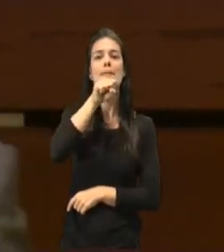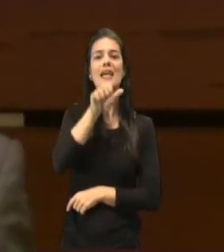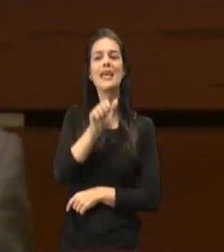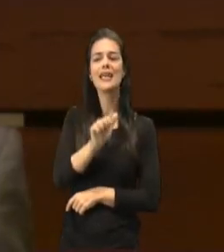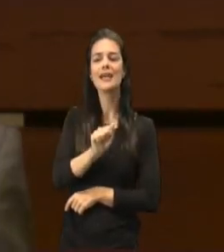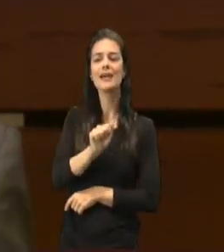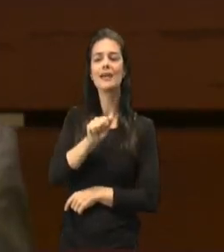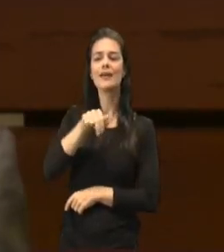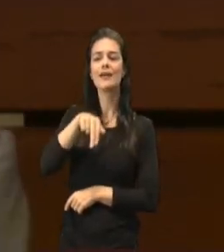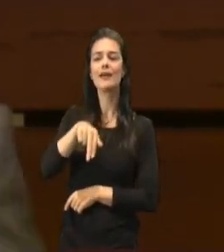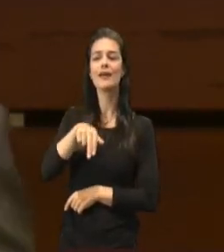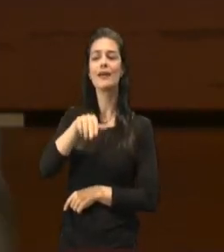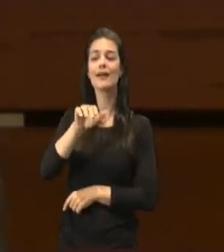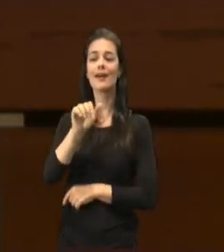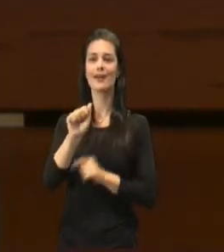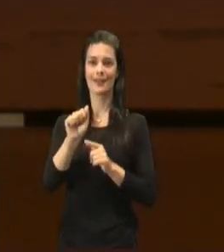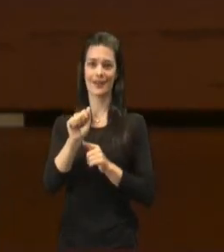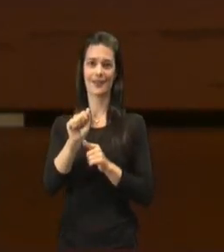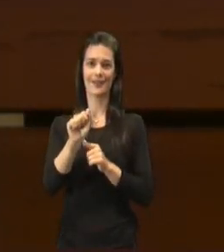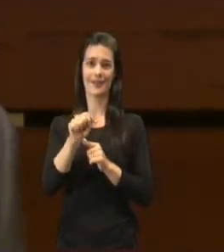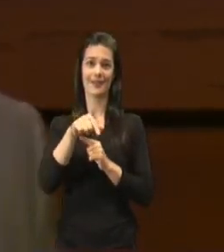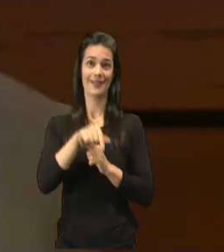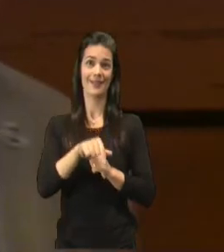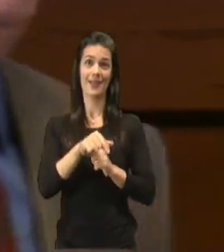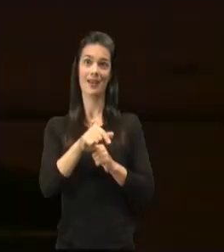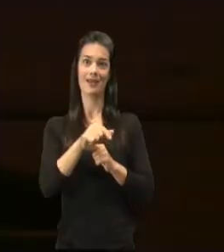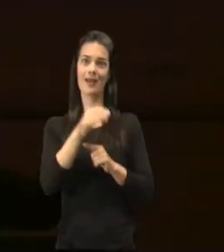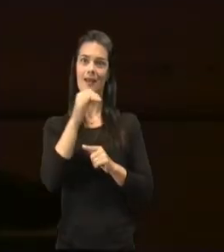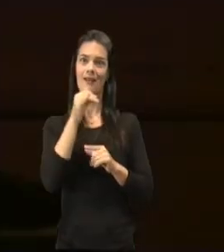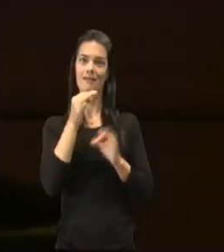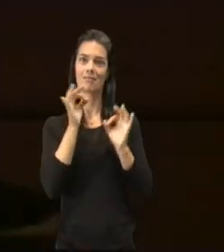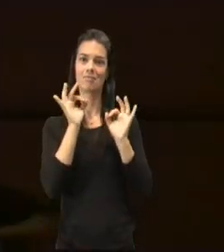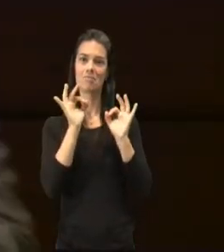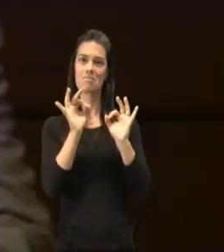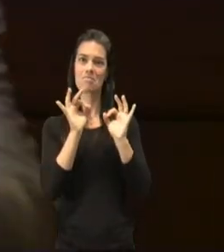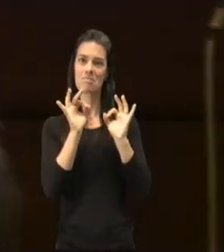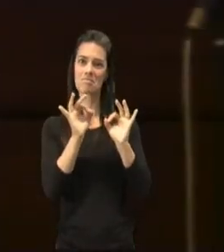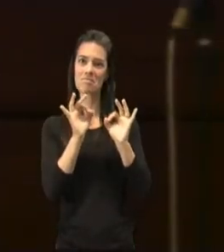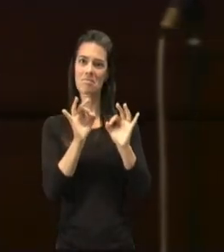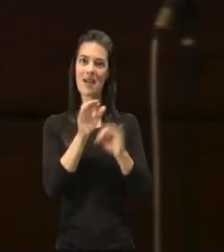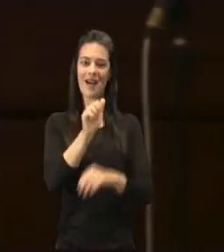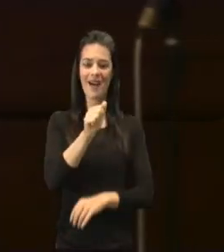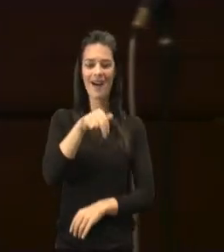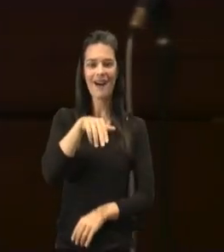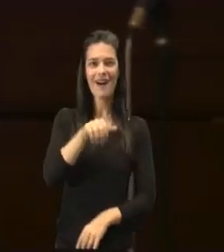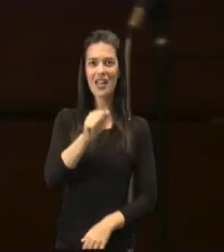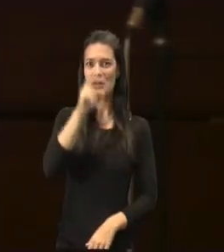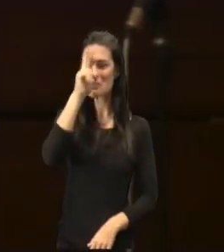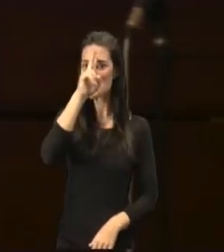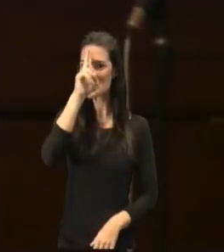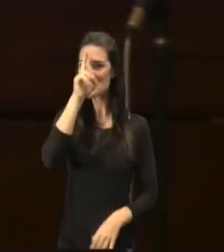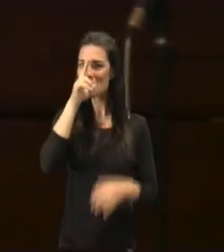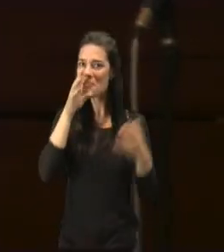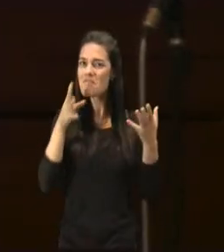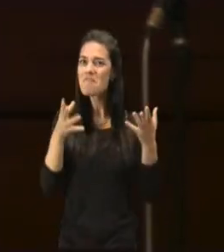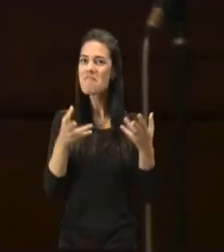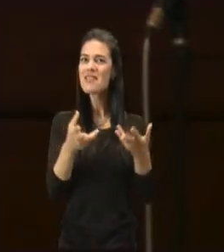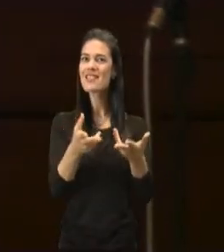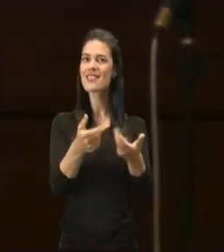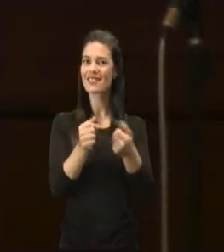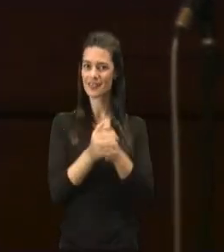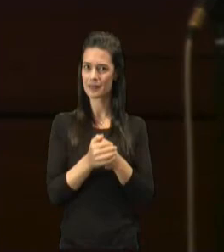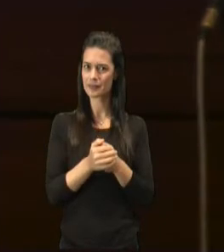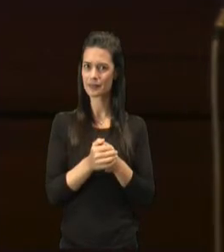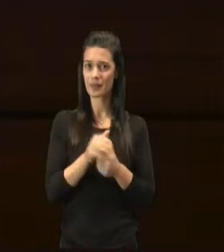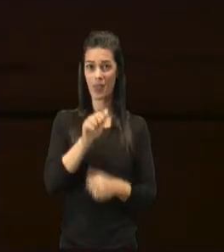algumas desastrosas, algumas negativas e outras preciosas para nós, e Ana é um desses exemplos. A Bíblia diz que